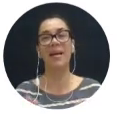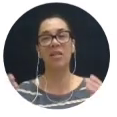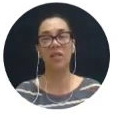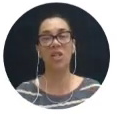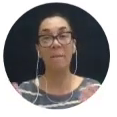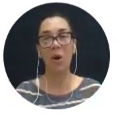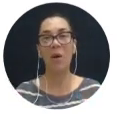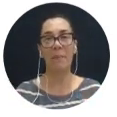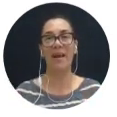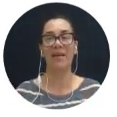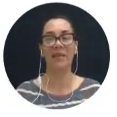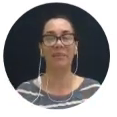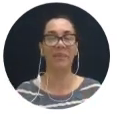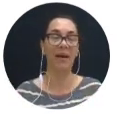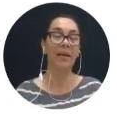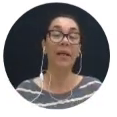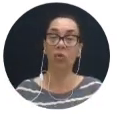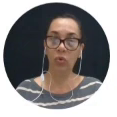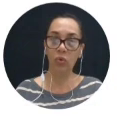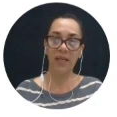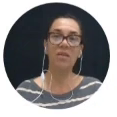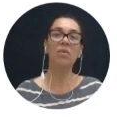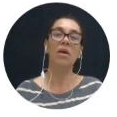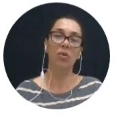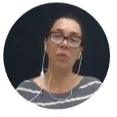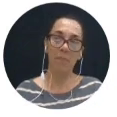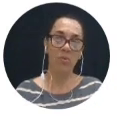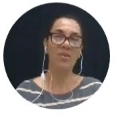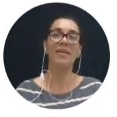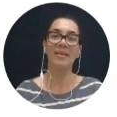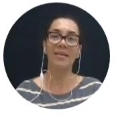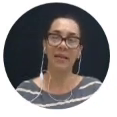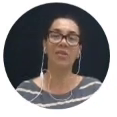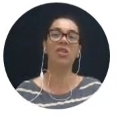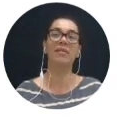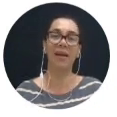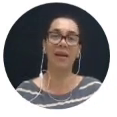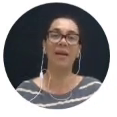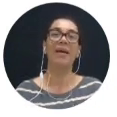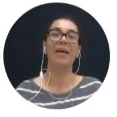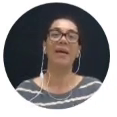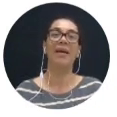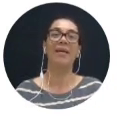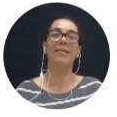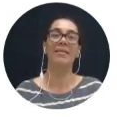mas ela passa a dividir a própria palavra, tá? Tudo isso numa busca incessante de